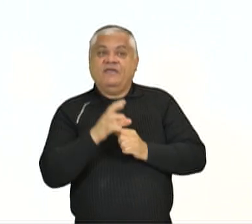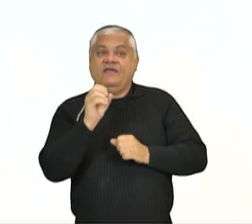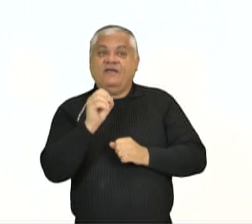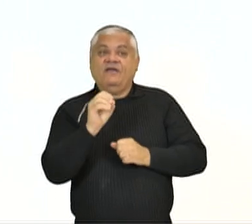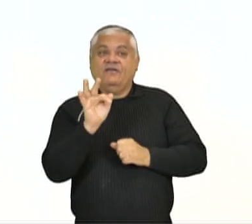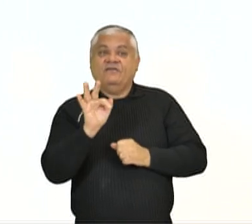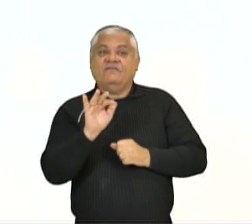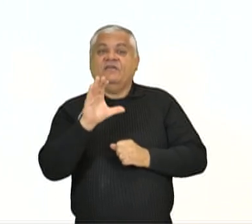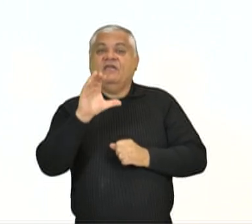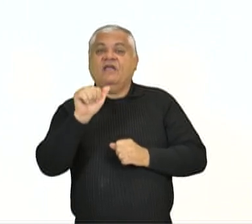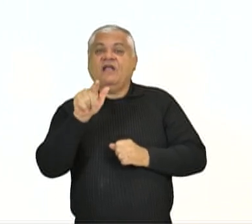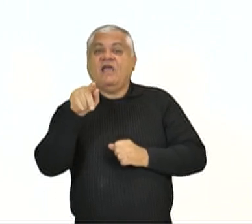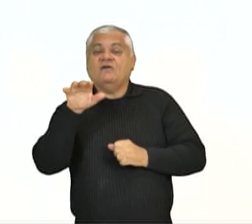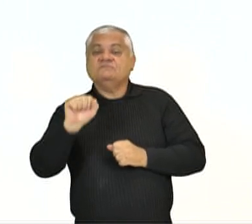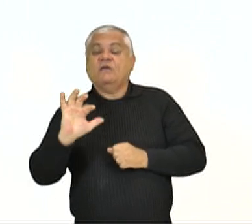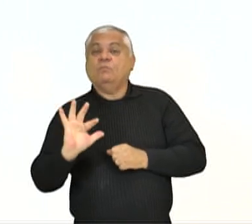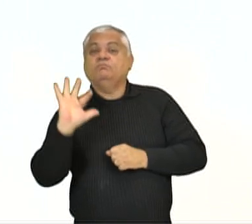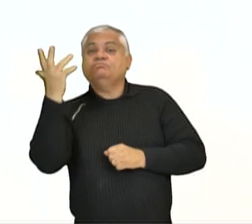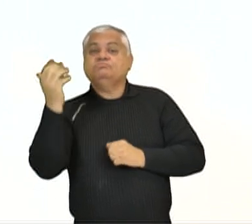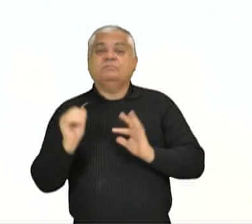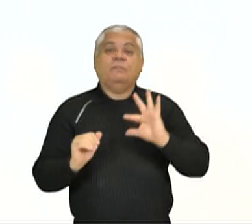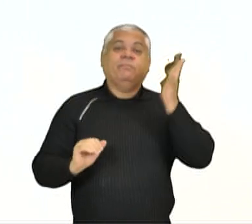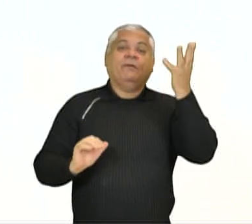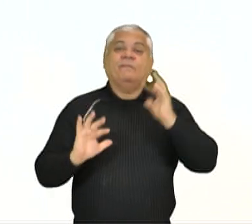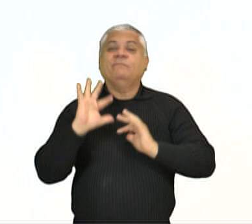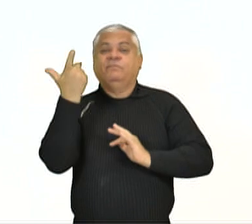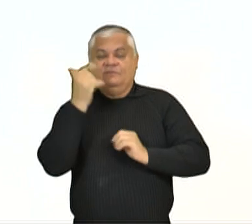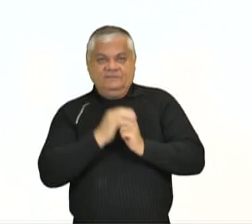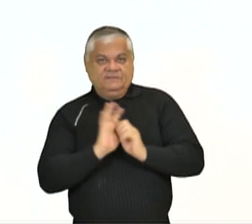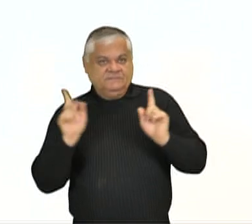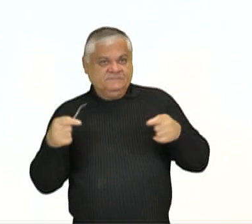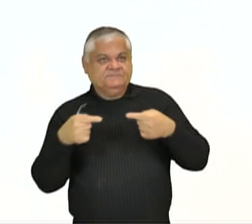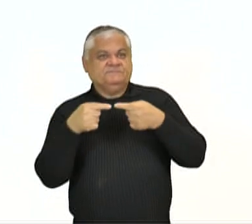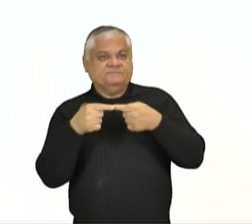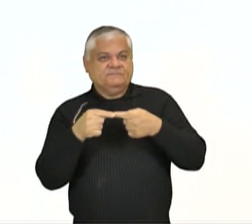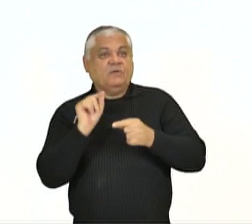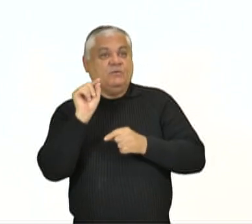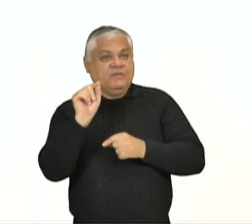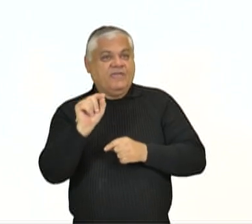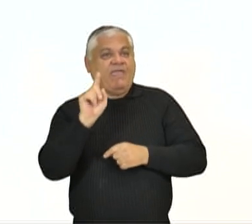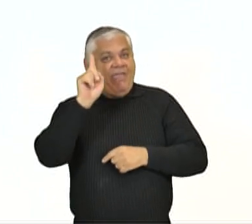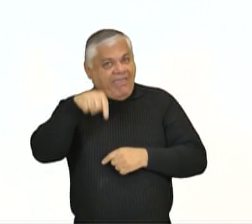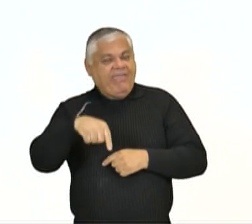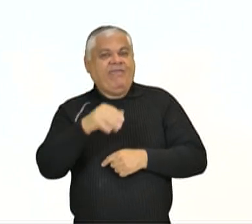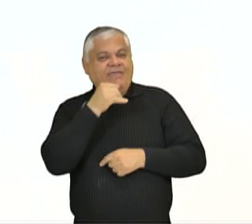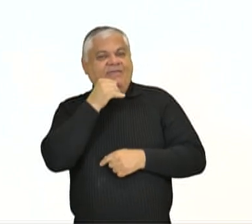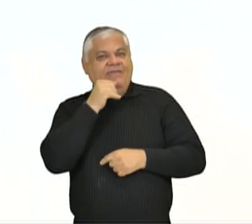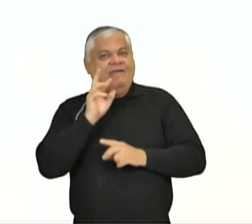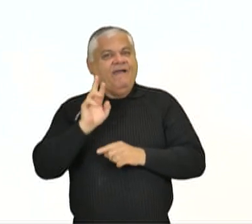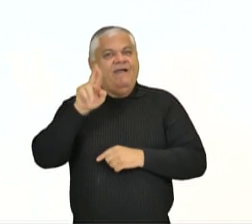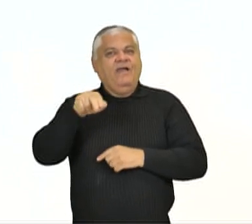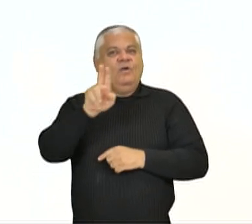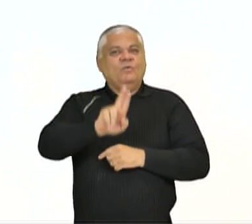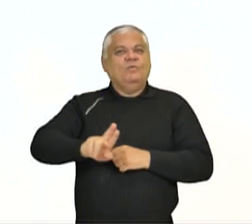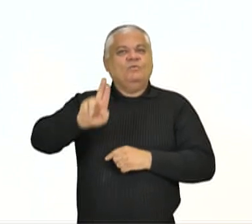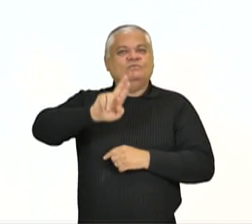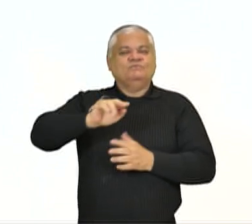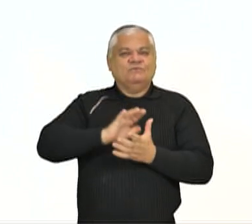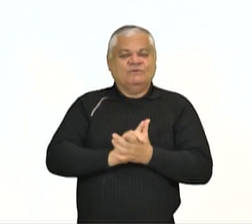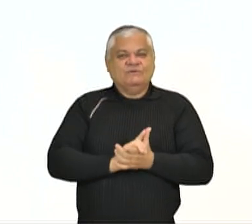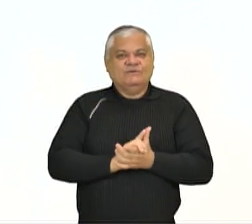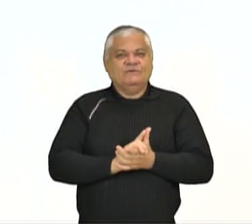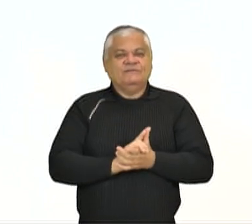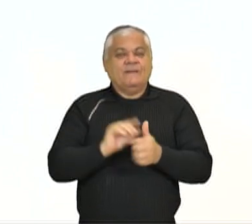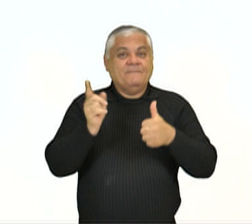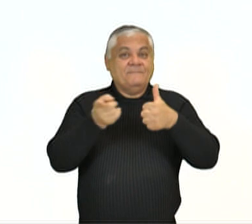para expressar ações de causa e consequência. Essa daqui é inclusive a razão, né? O uso, eu diria,